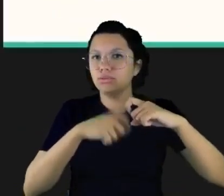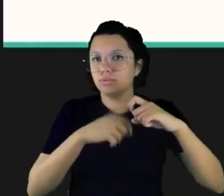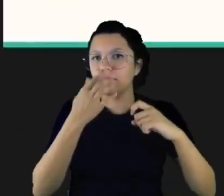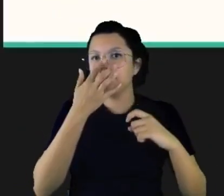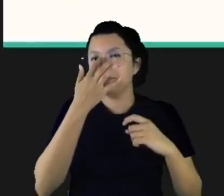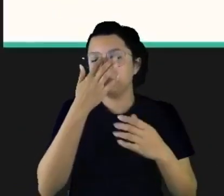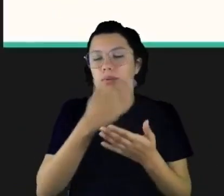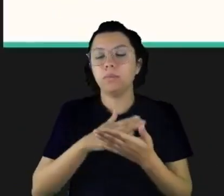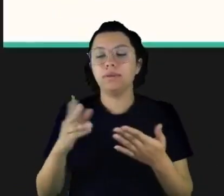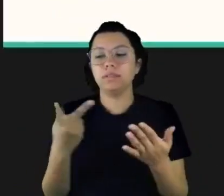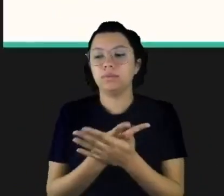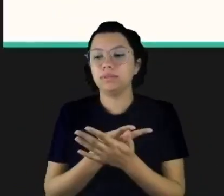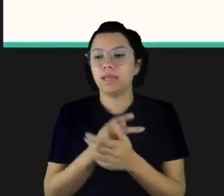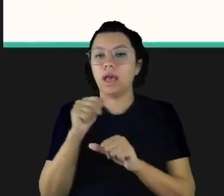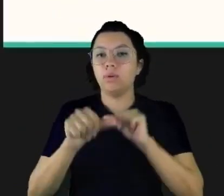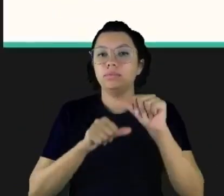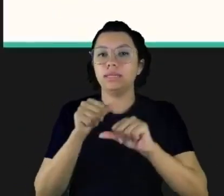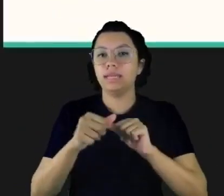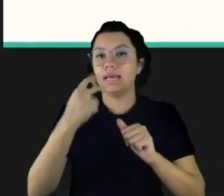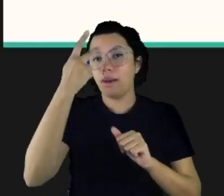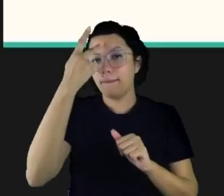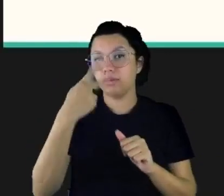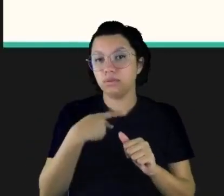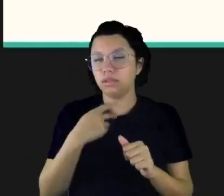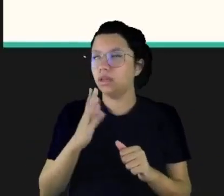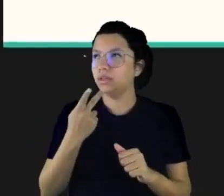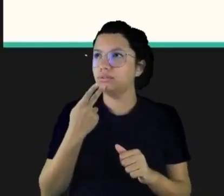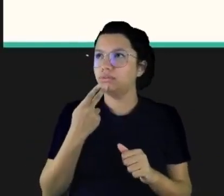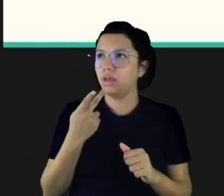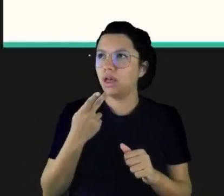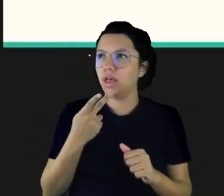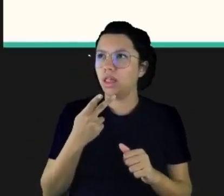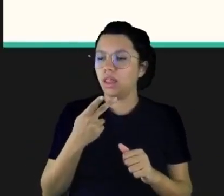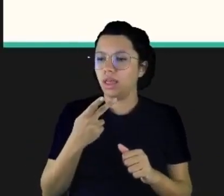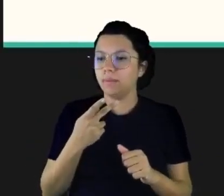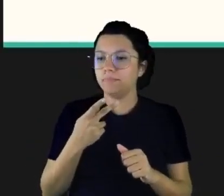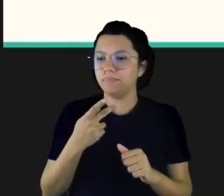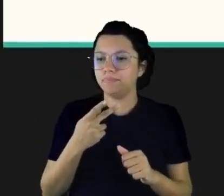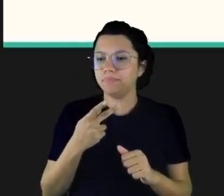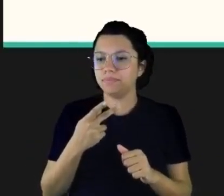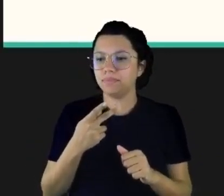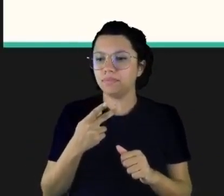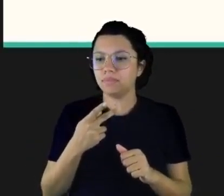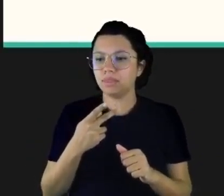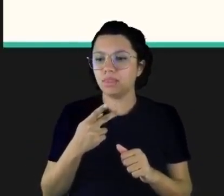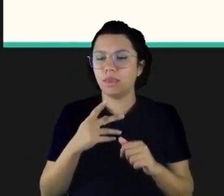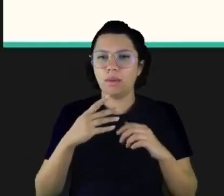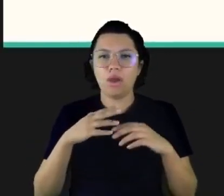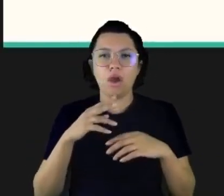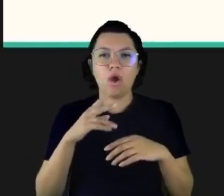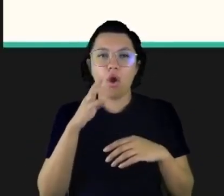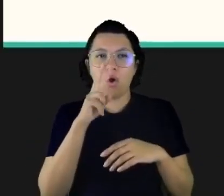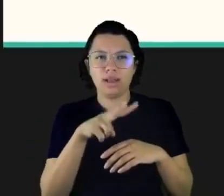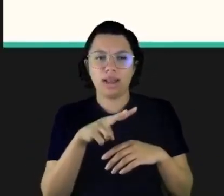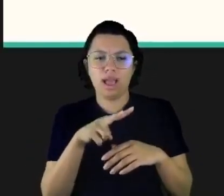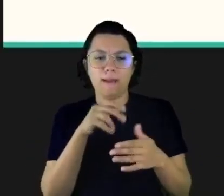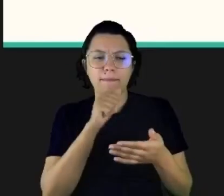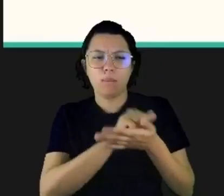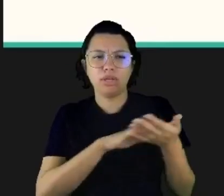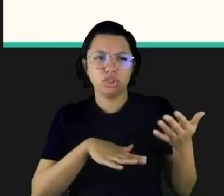Alteração da personalidade, eu já falei, subestimação de risco envolvidos em atividade. Claro que eu dou conta, eu sempre